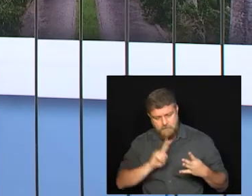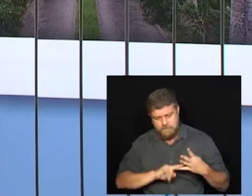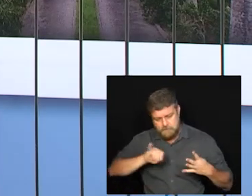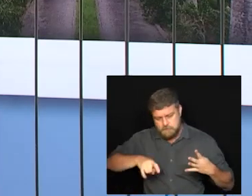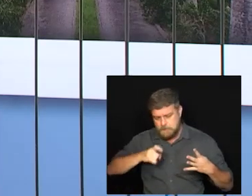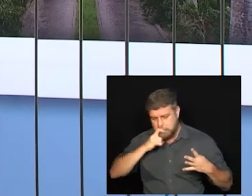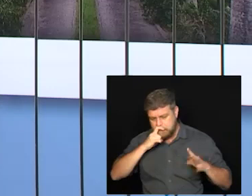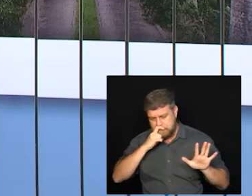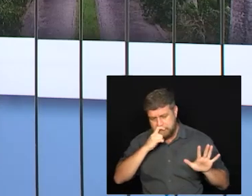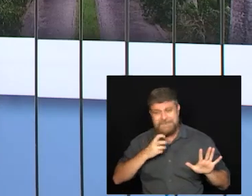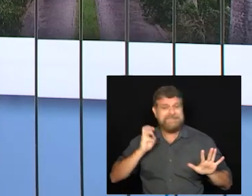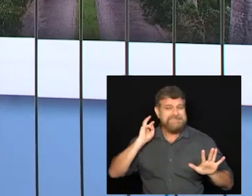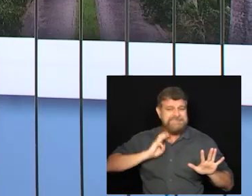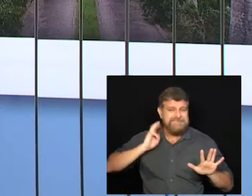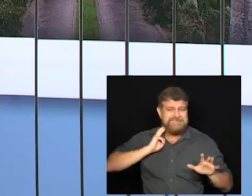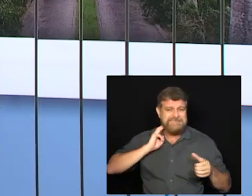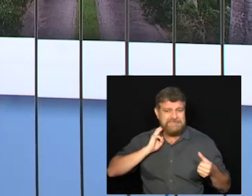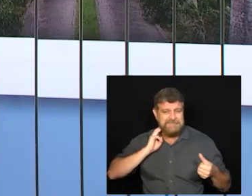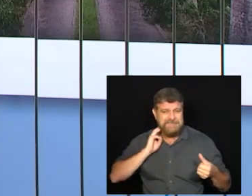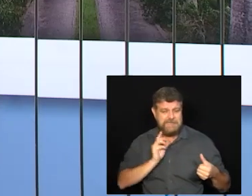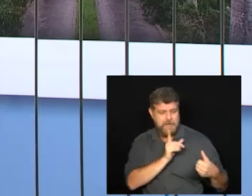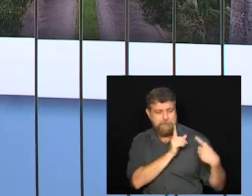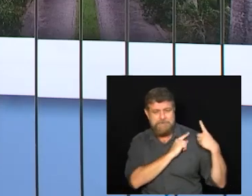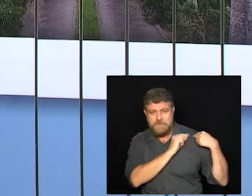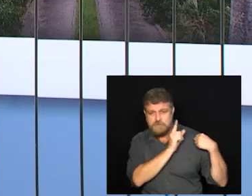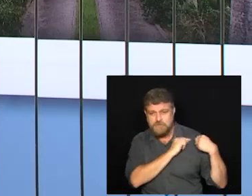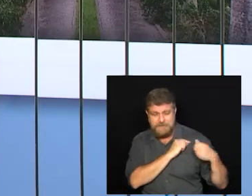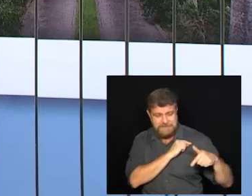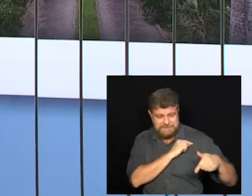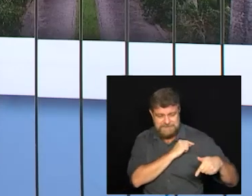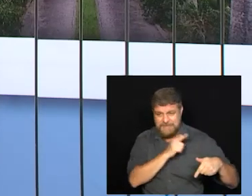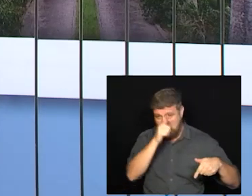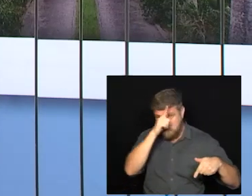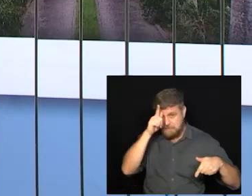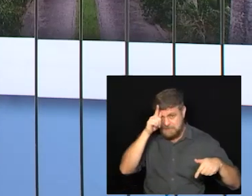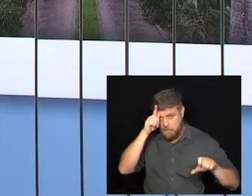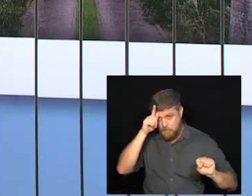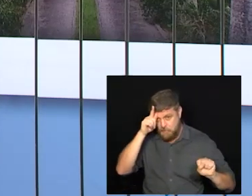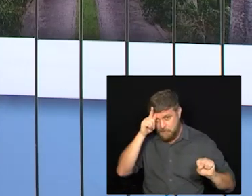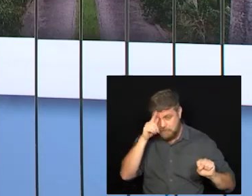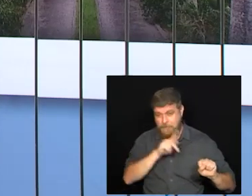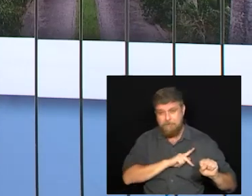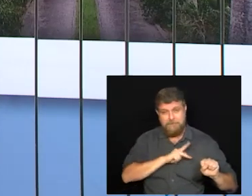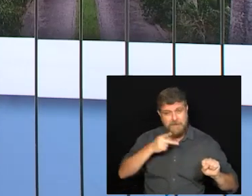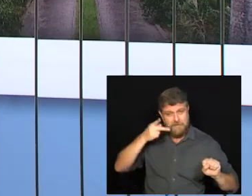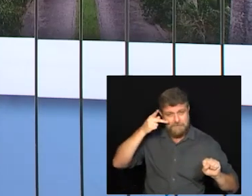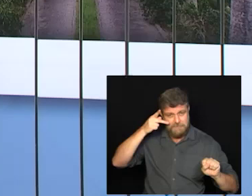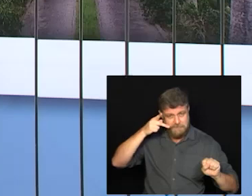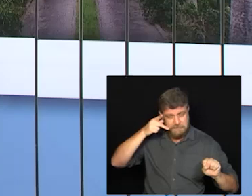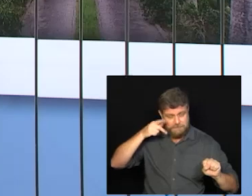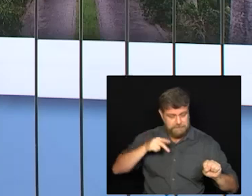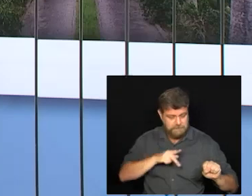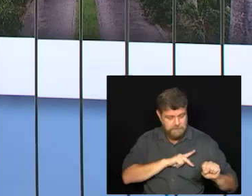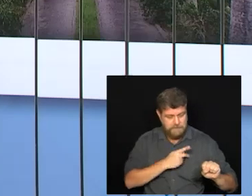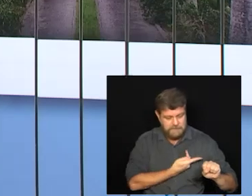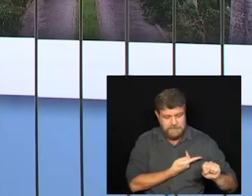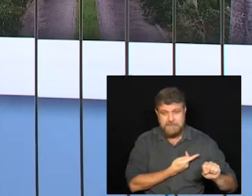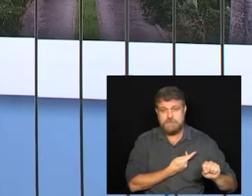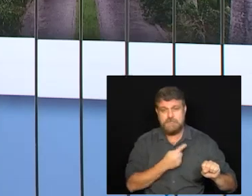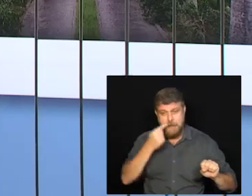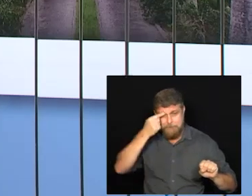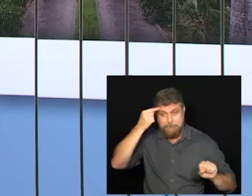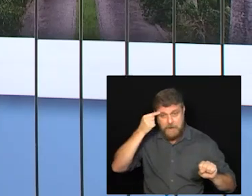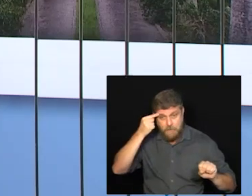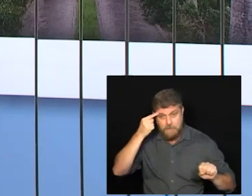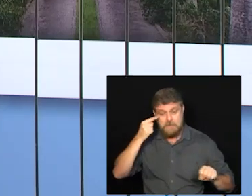Schneider, Cecílio Santos, Major Jaime, Gustavo Peta, Paulo Haddad, Paola Miguel e Luiz Rossini,